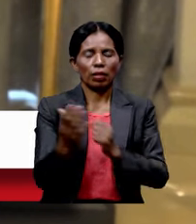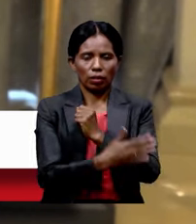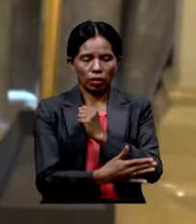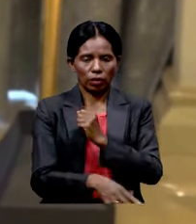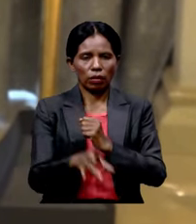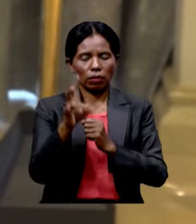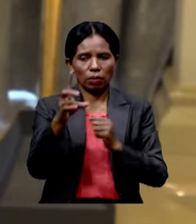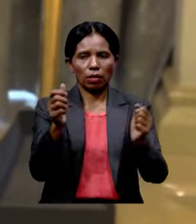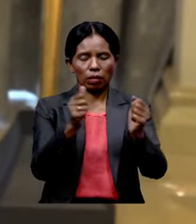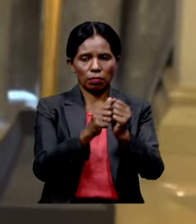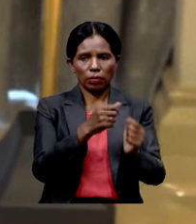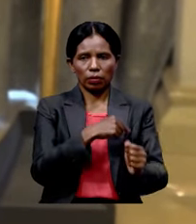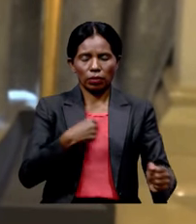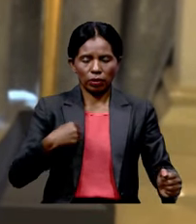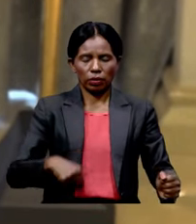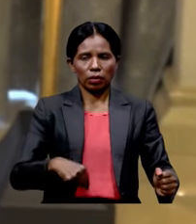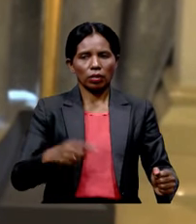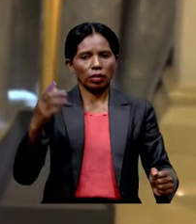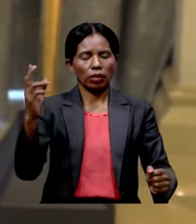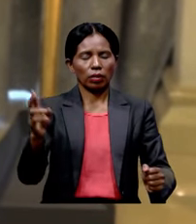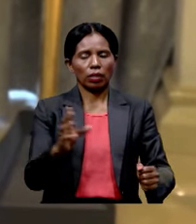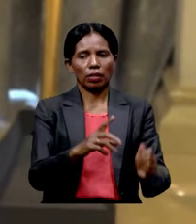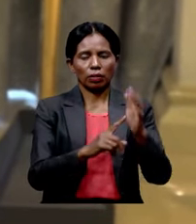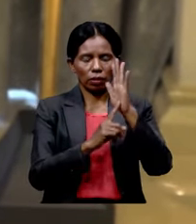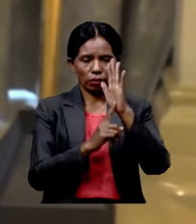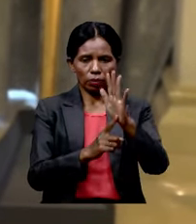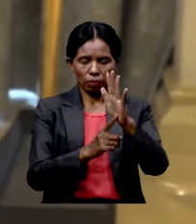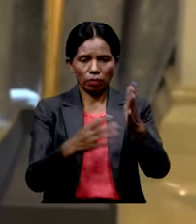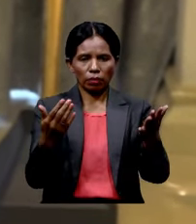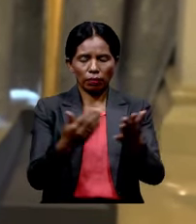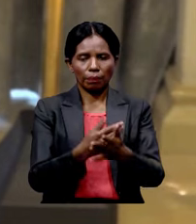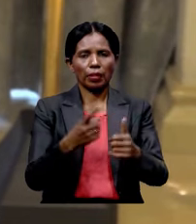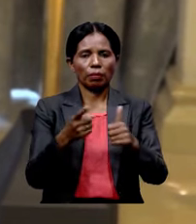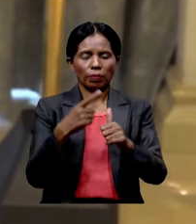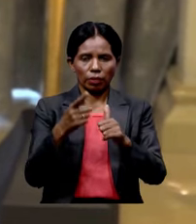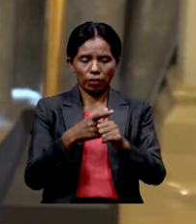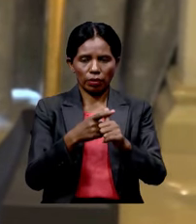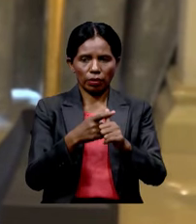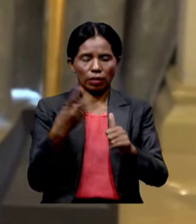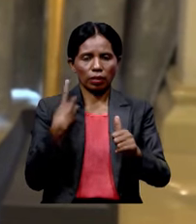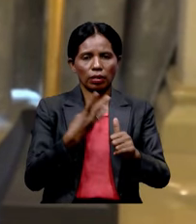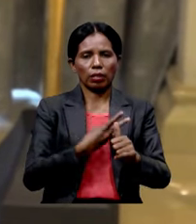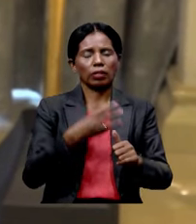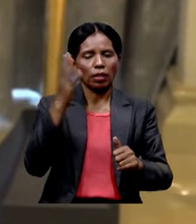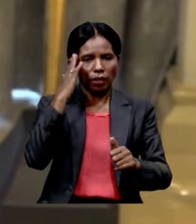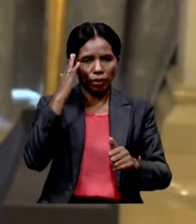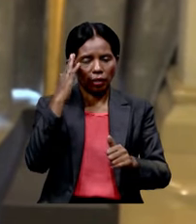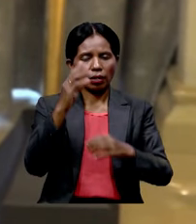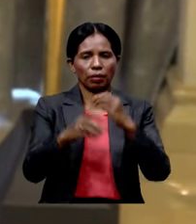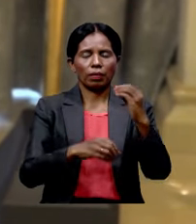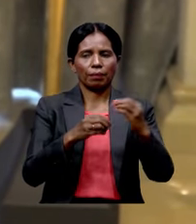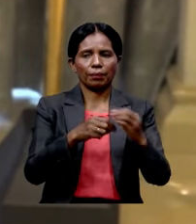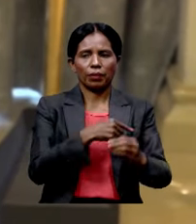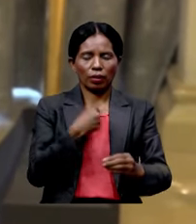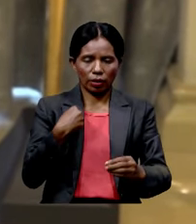Inwalu, né, Hamutuko Sina, e a plataforma aí da Macfon. Primeiro, itatene kata